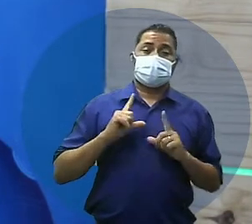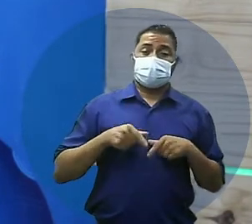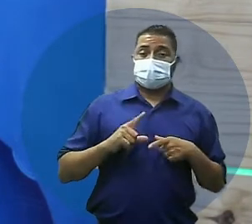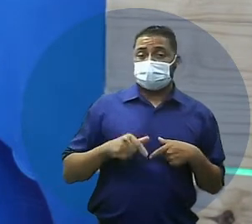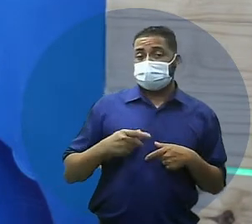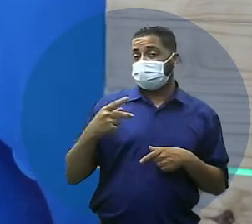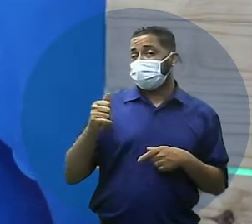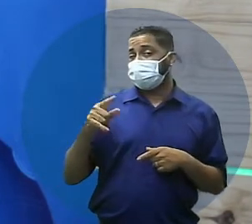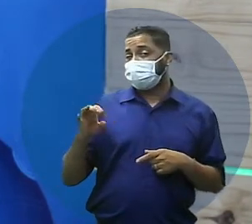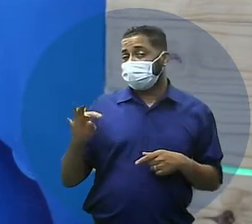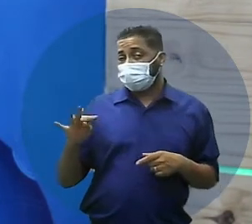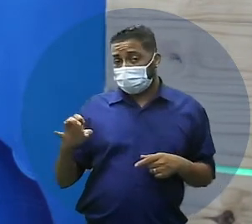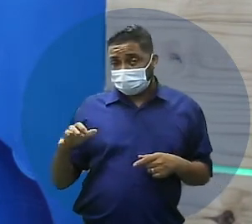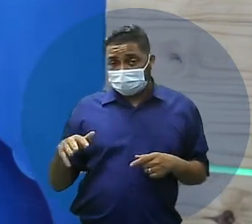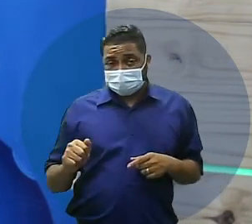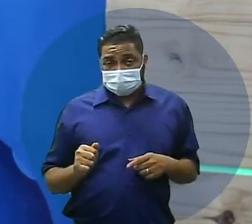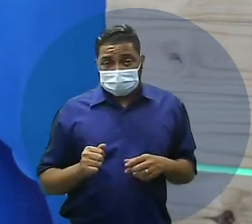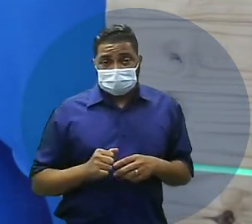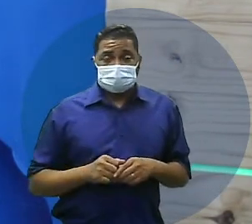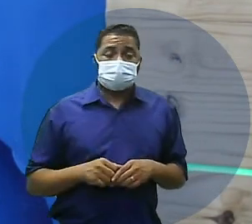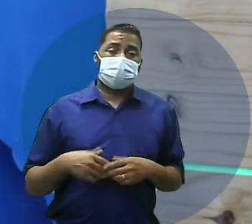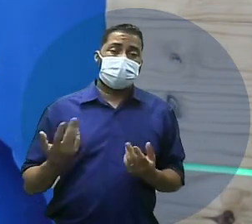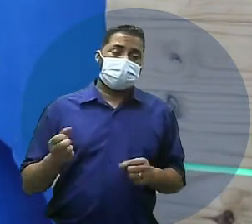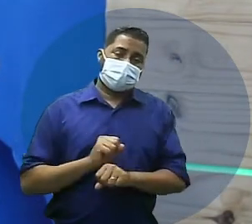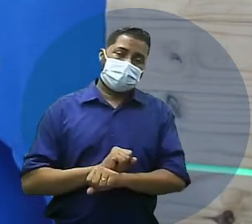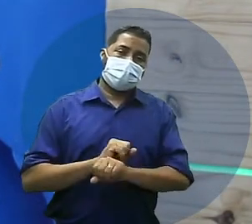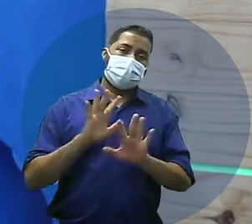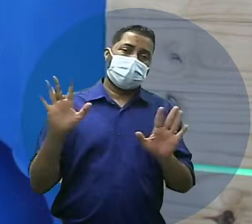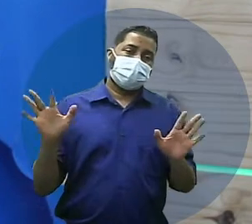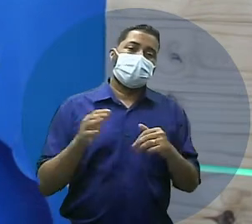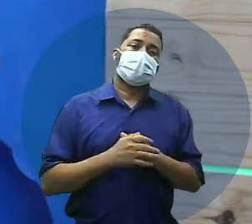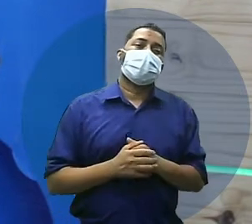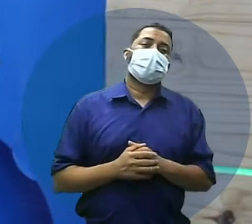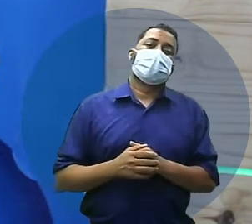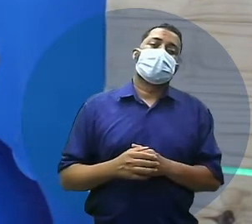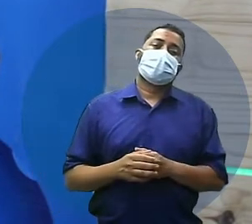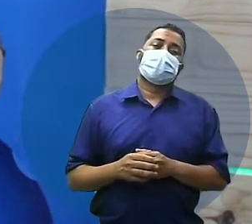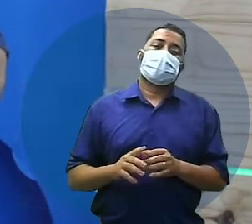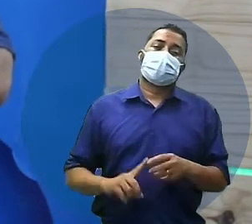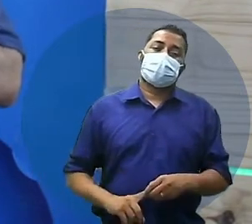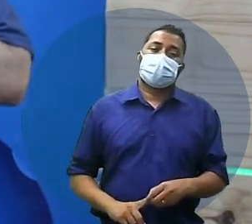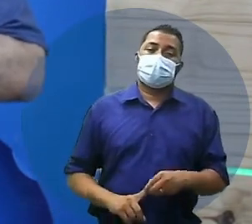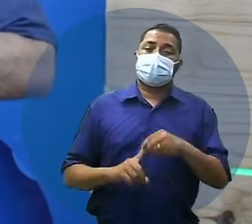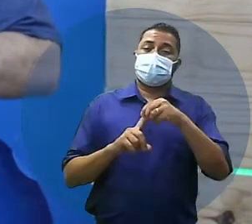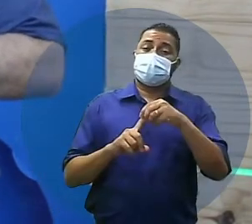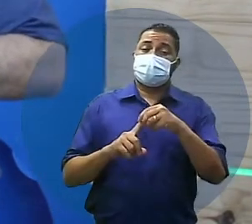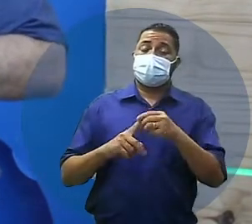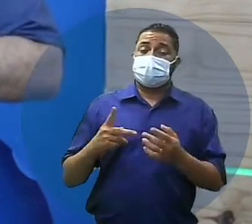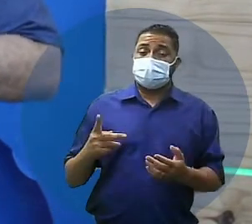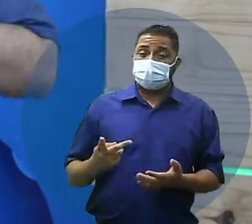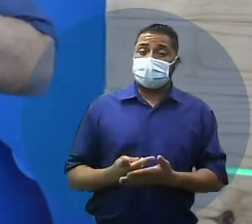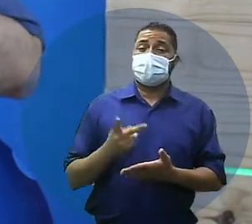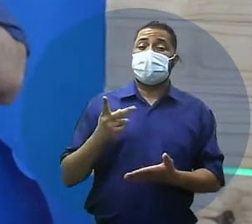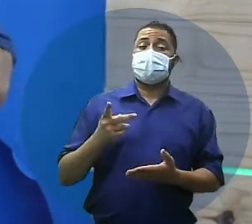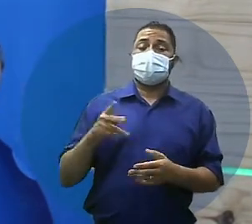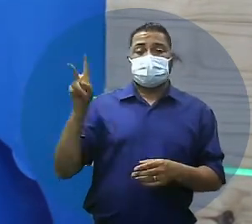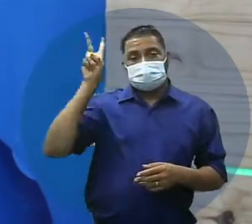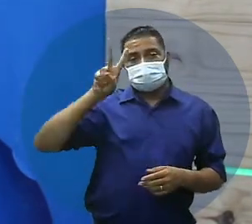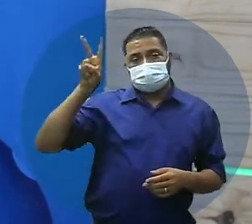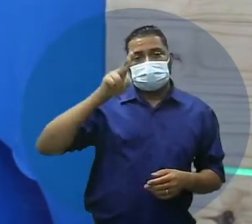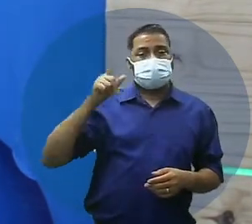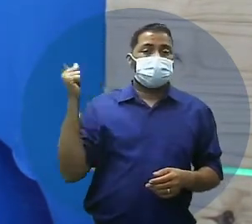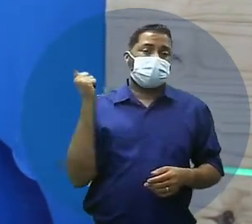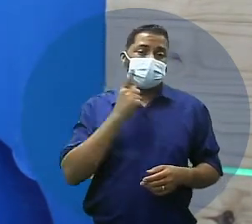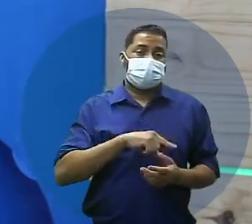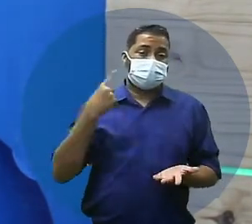Israel-Palestina. Mas nosso enunciado foi bem claro, tá bem? O principal evento histórico